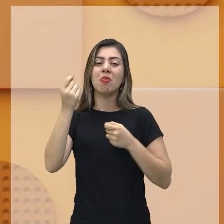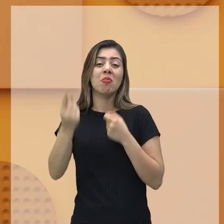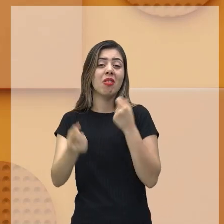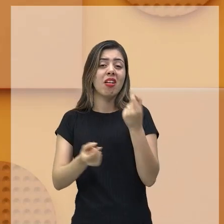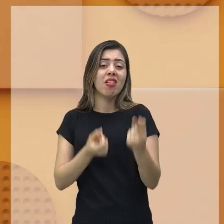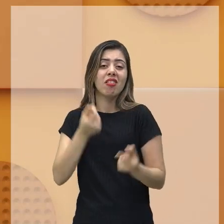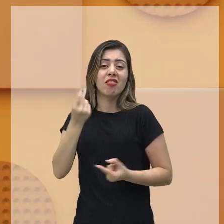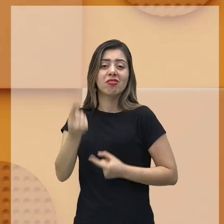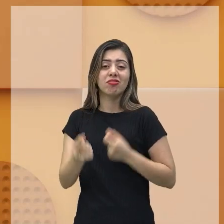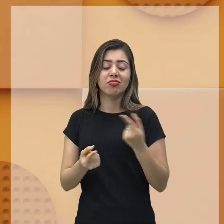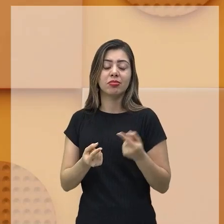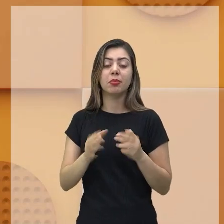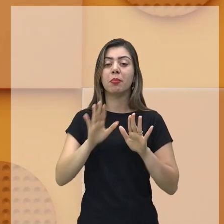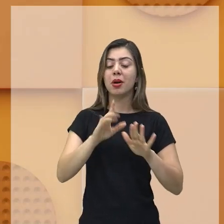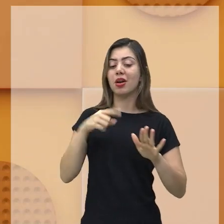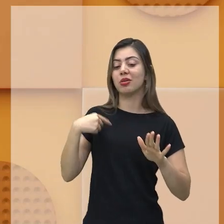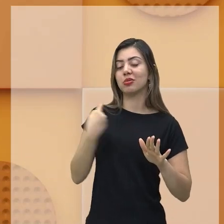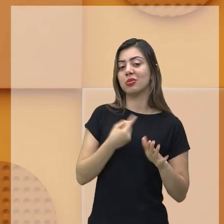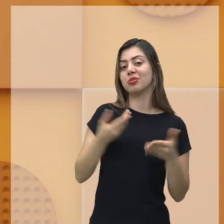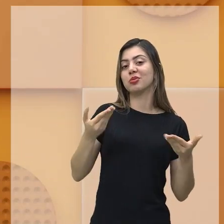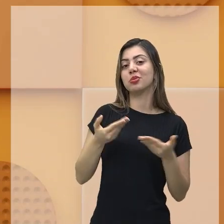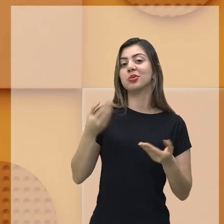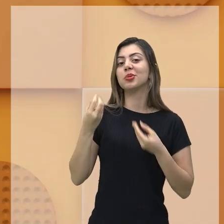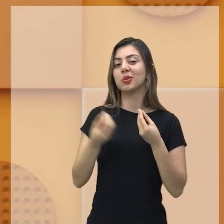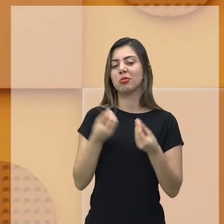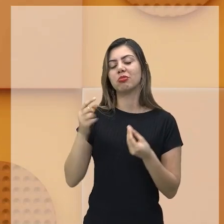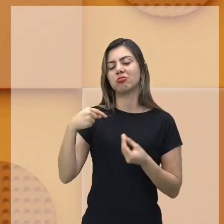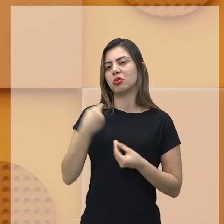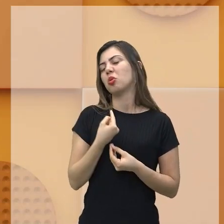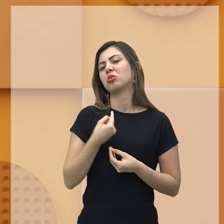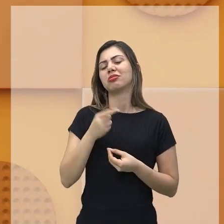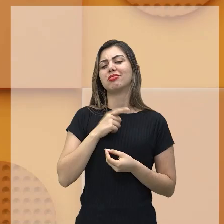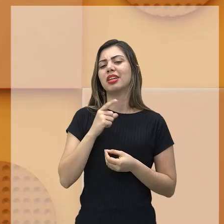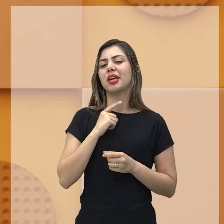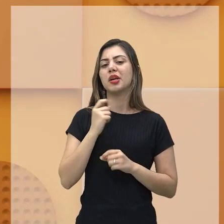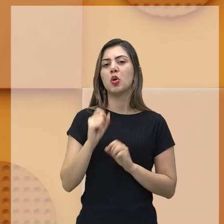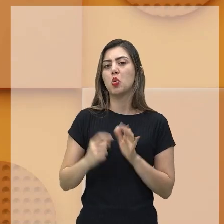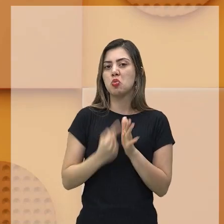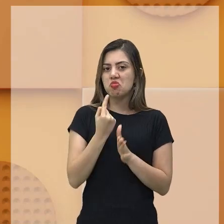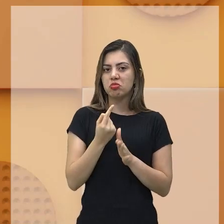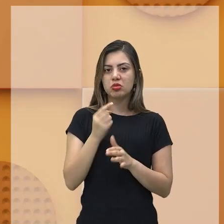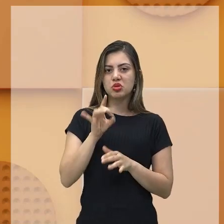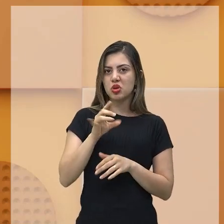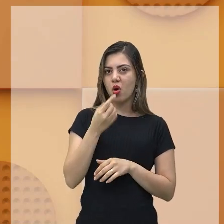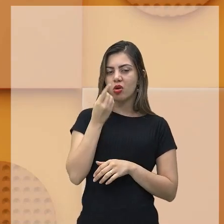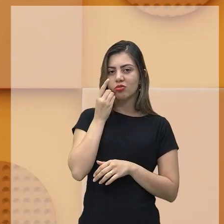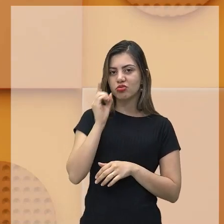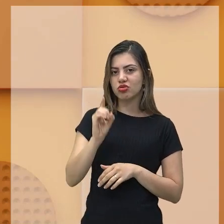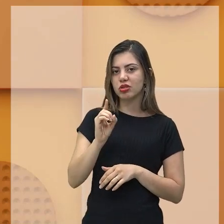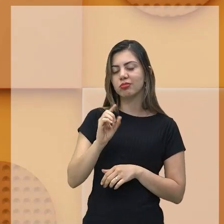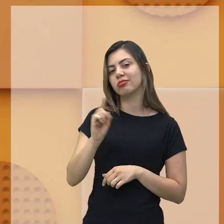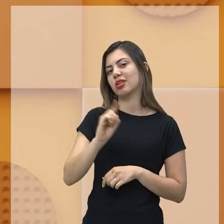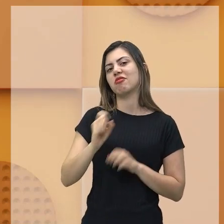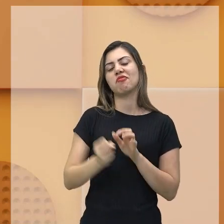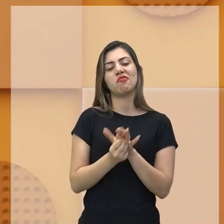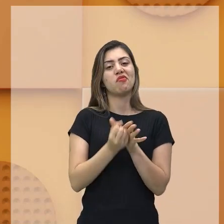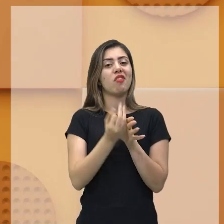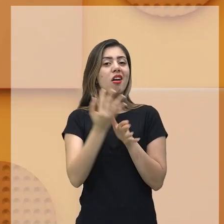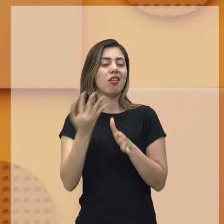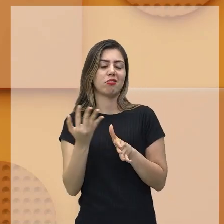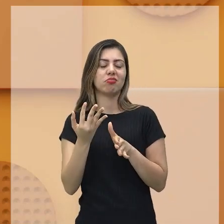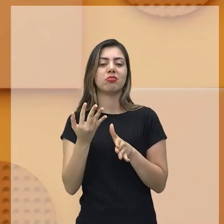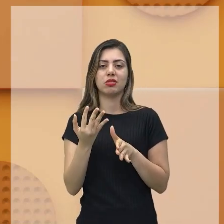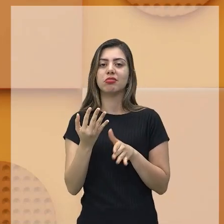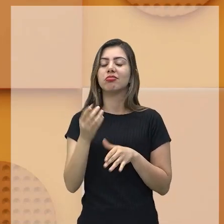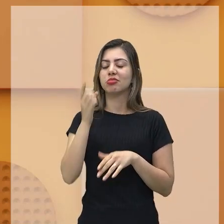território nacional. E hoje a gente sabe que é comum a gente tomar não apenas um, pelo menos não é o comum, tá, gente? A gente toma mais